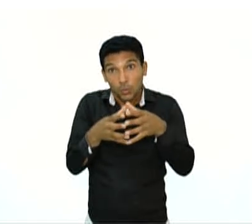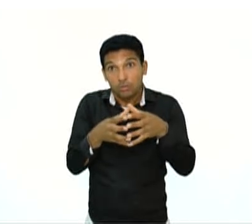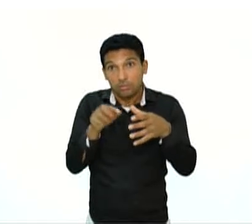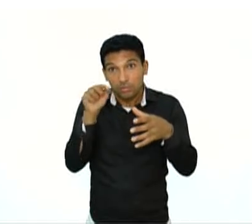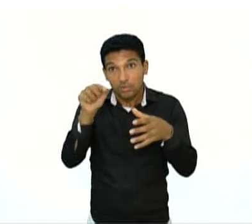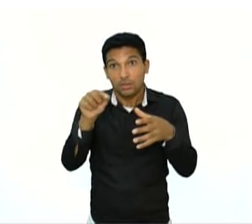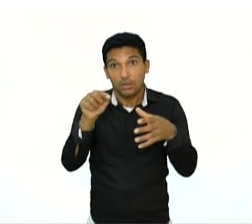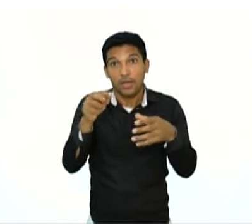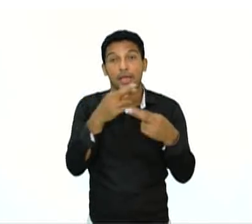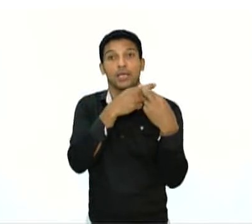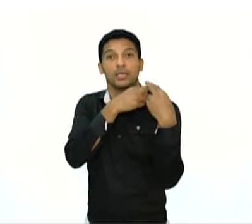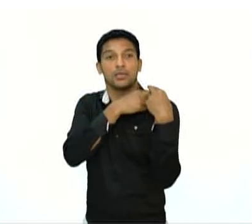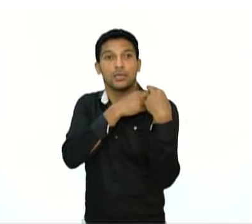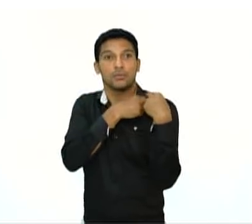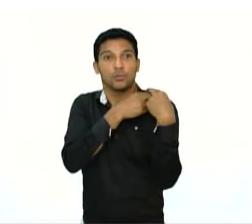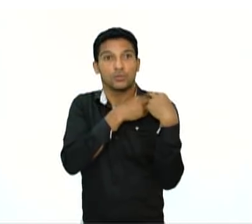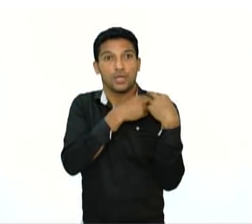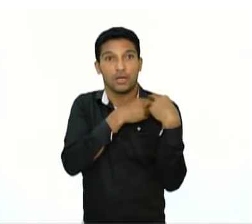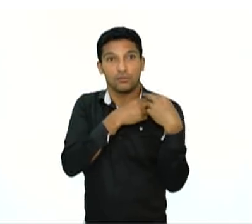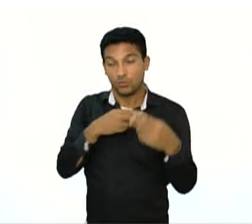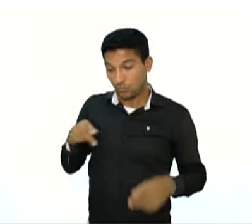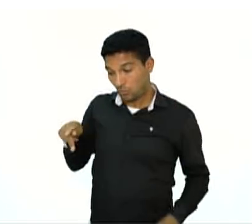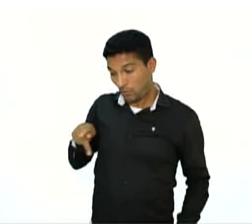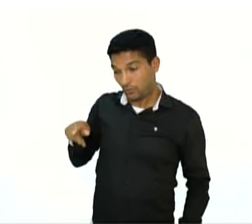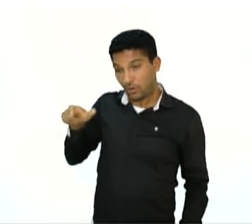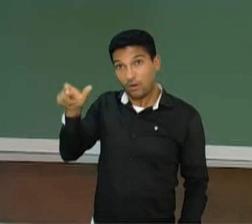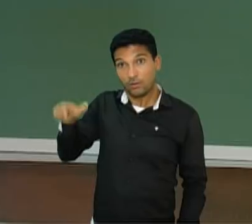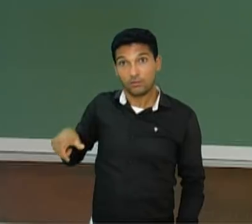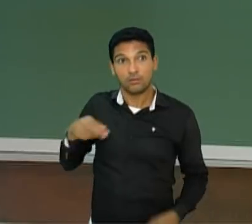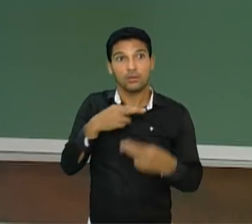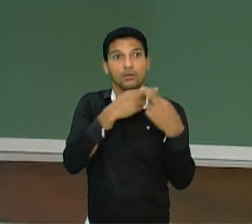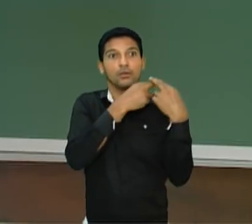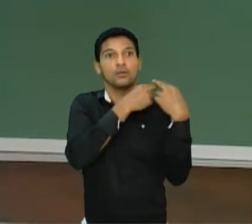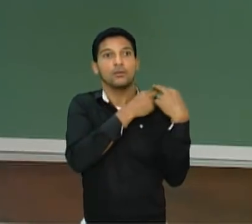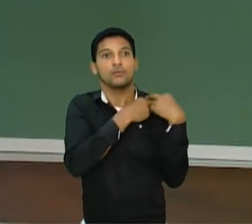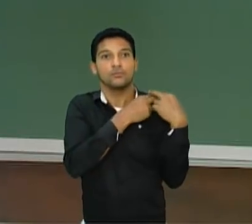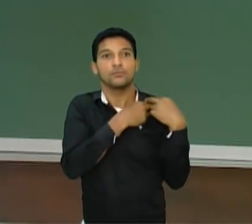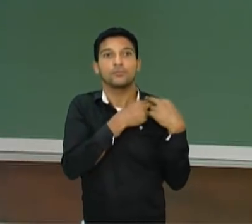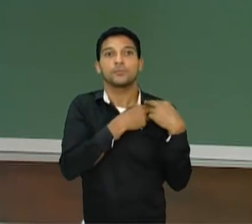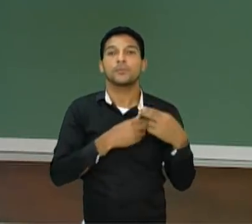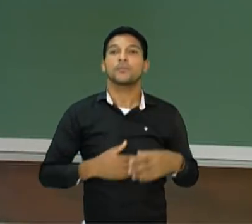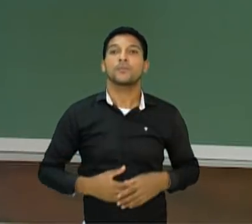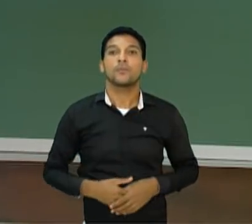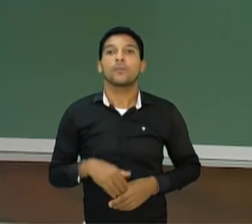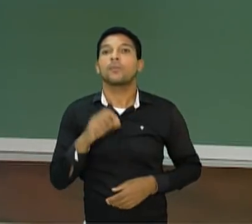necessário, mas que todos deveriam saber ler e escrever. Somente uma está correta e nós já voltamos.